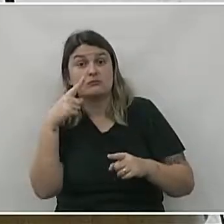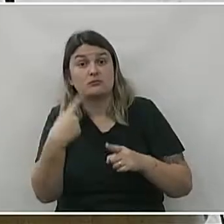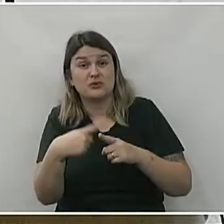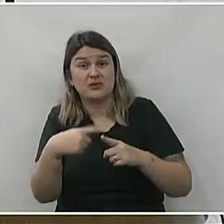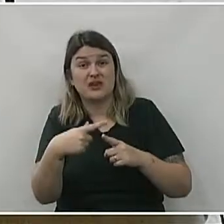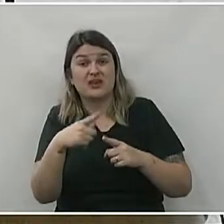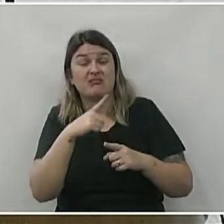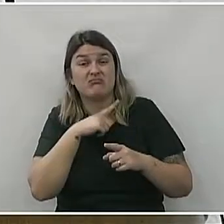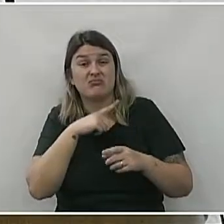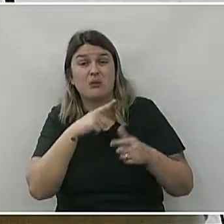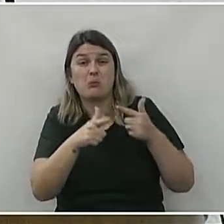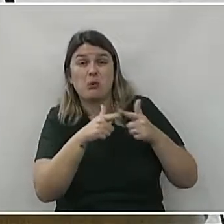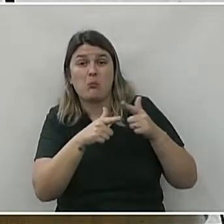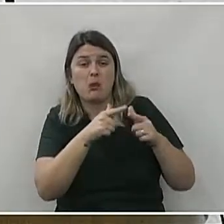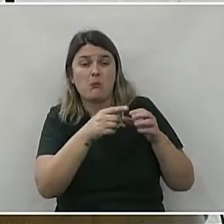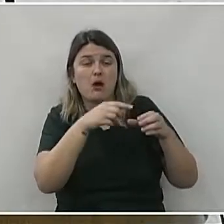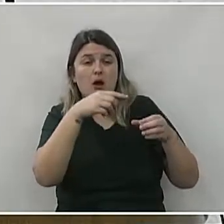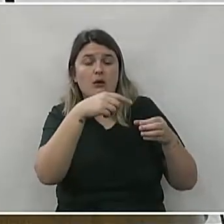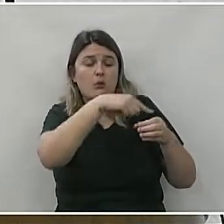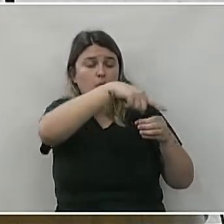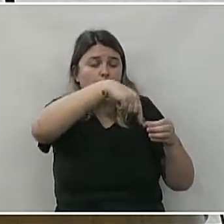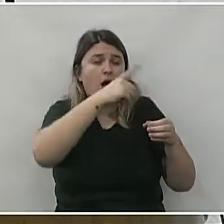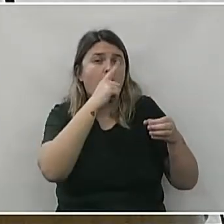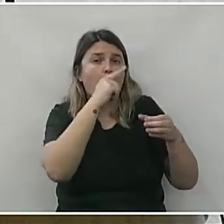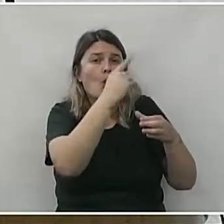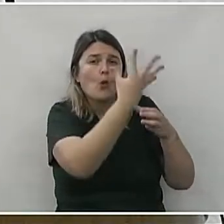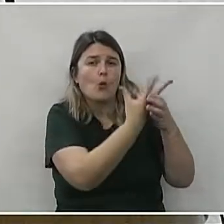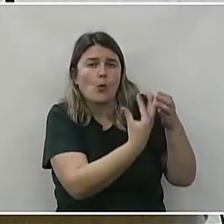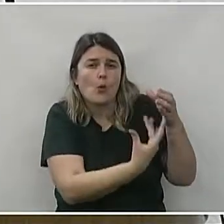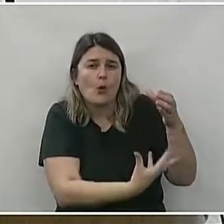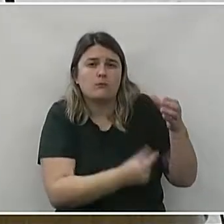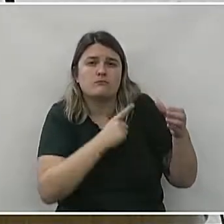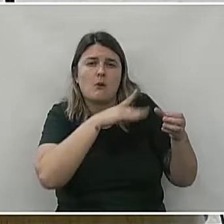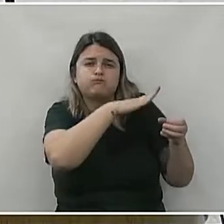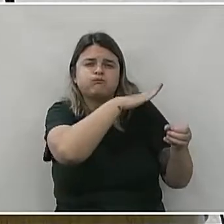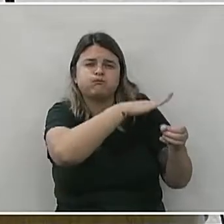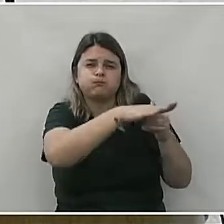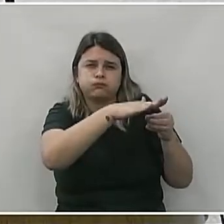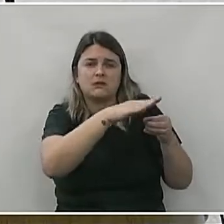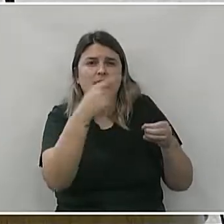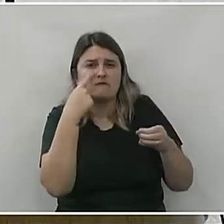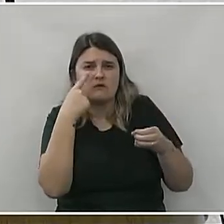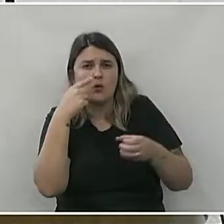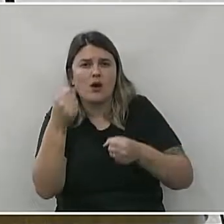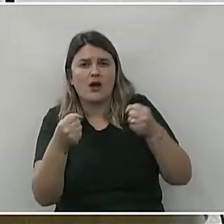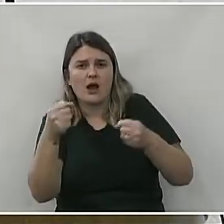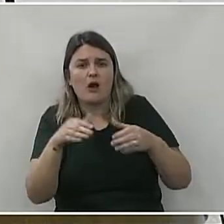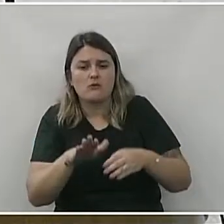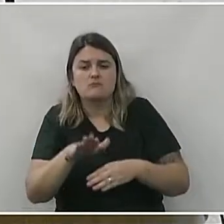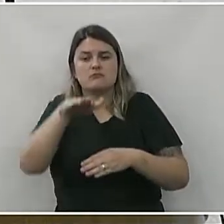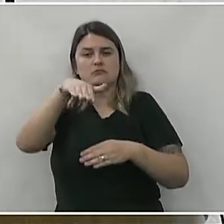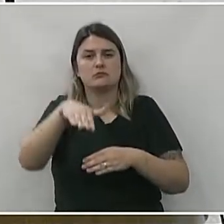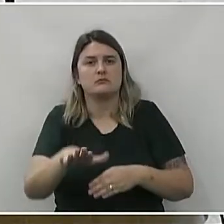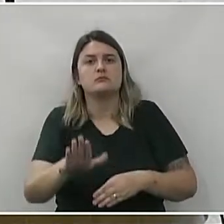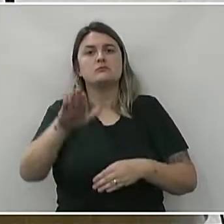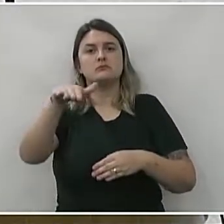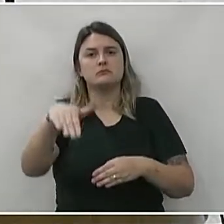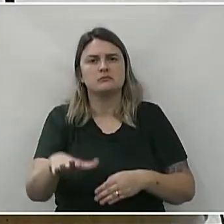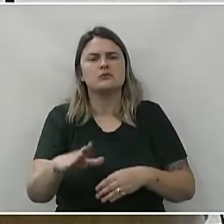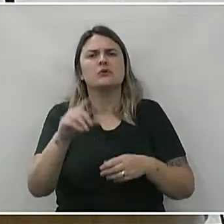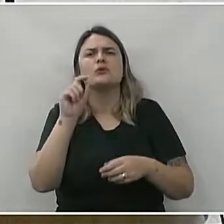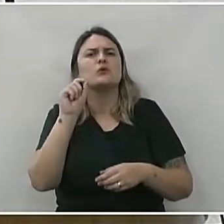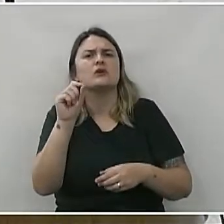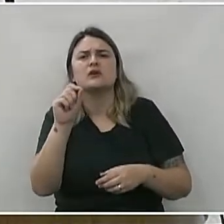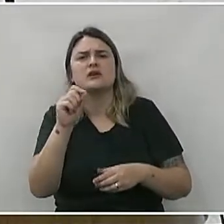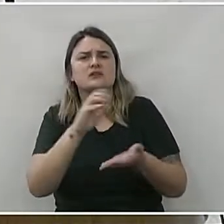de bueiros entupidos. Vocês viram um vídeo também de um carro passando em que ele levanta e abaixa. O que a Secretaria de